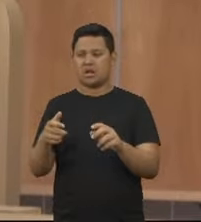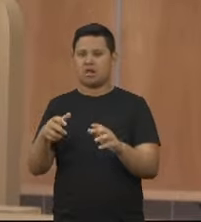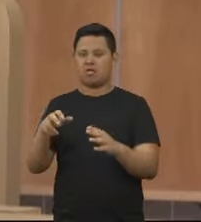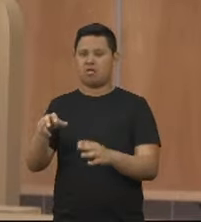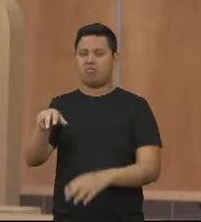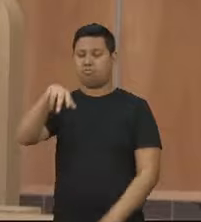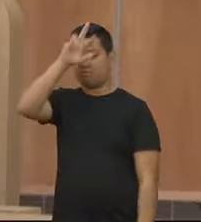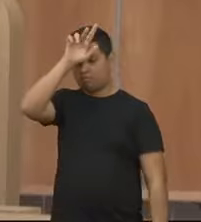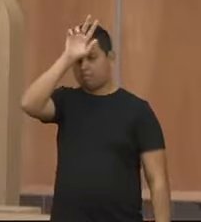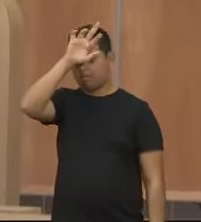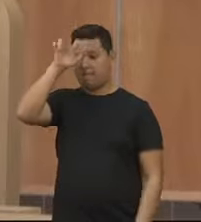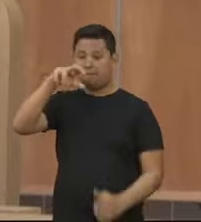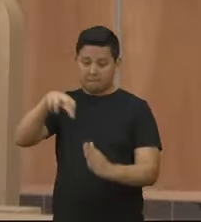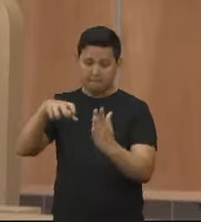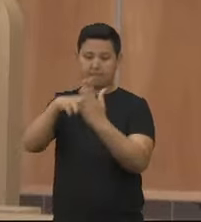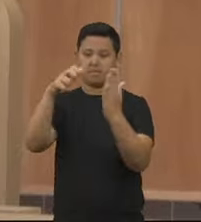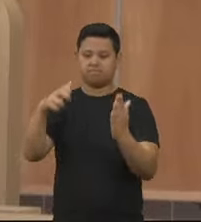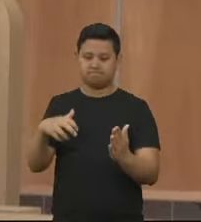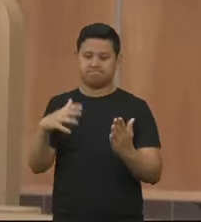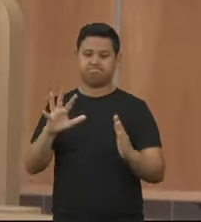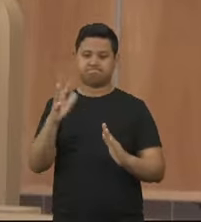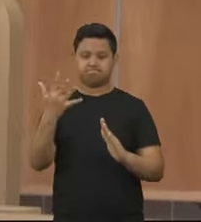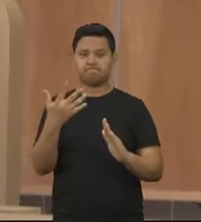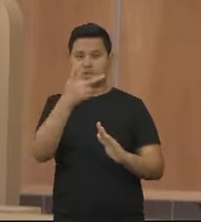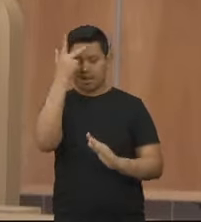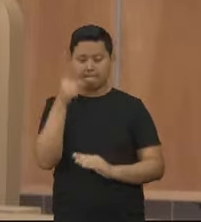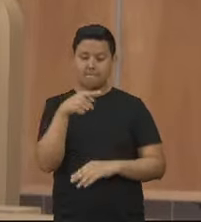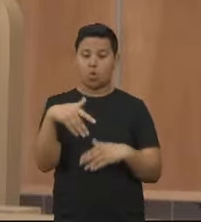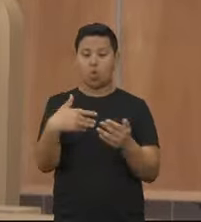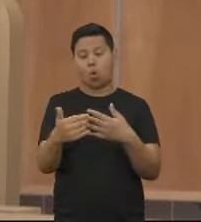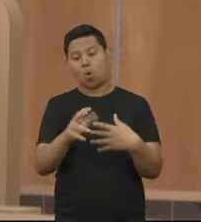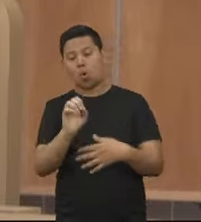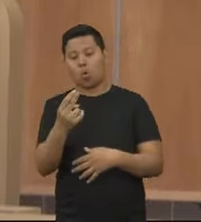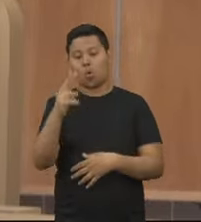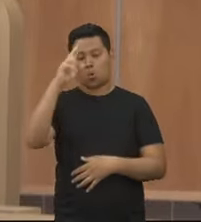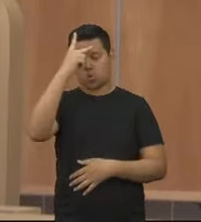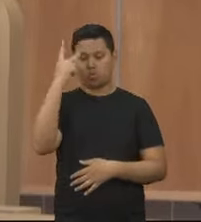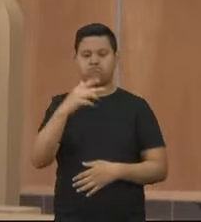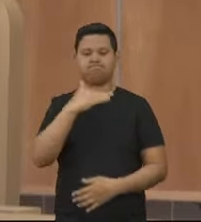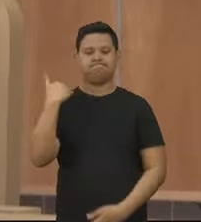acidentes e pessoas ou animais